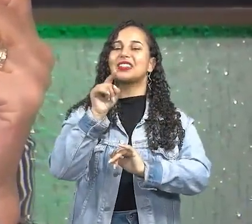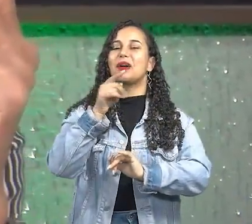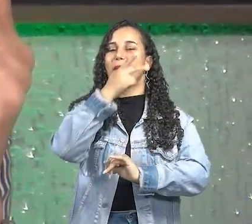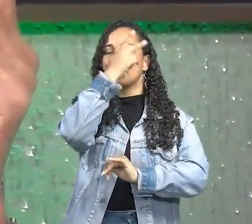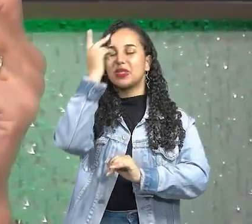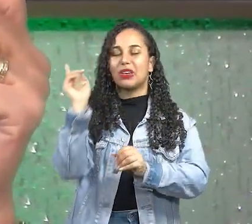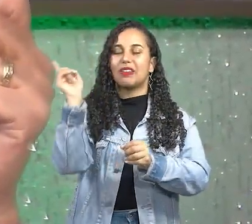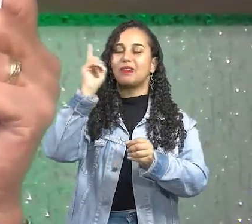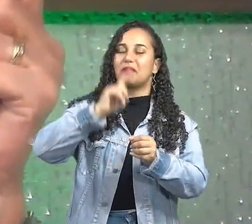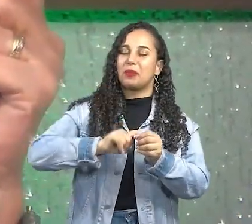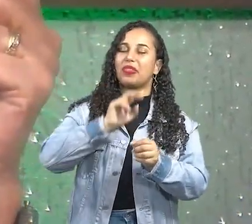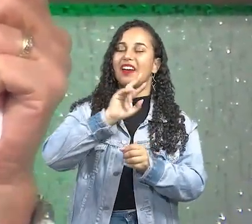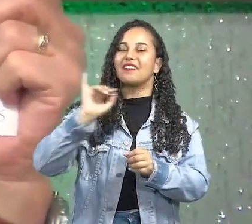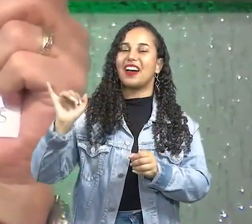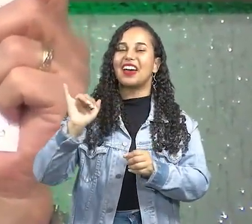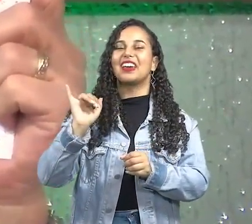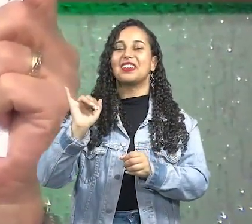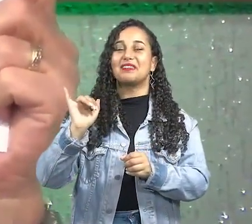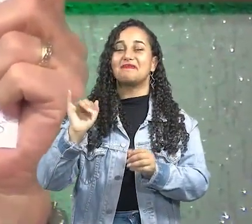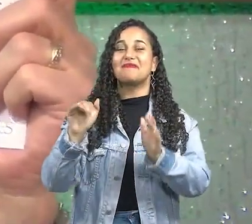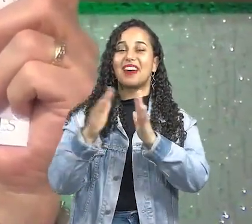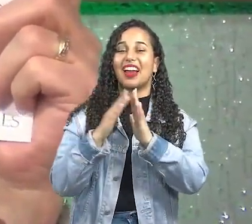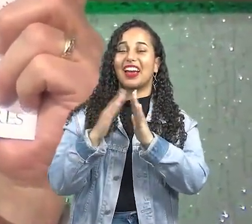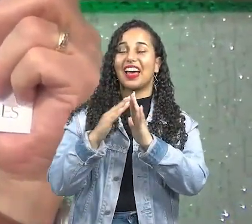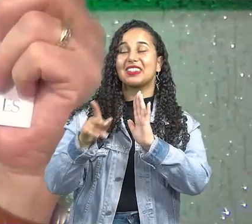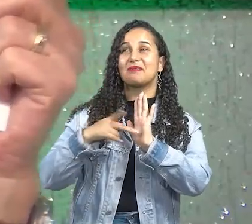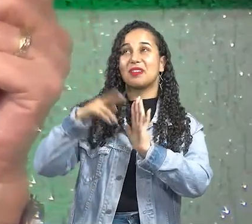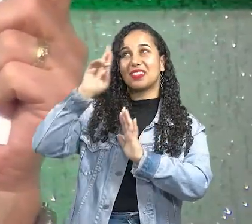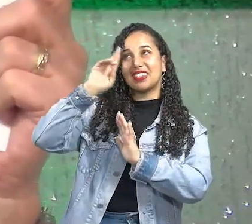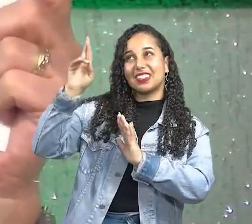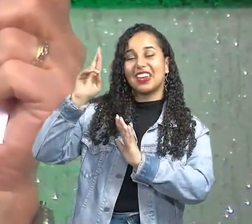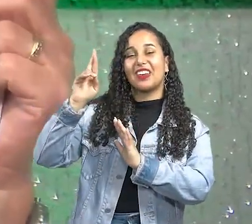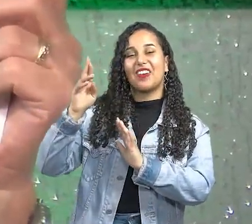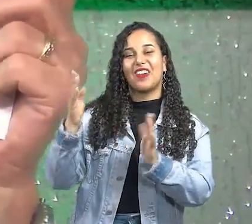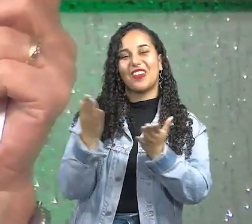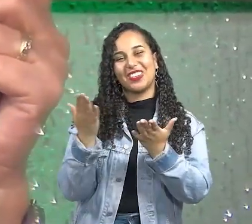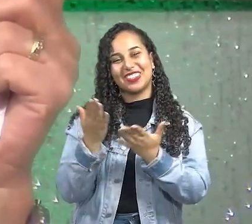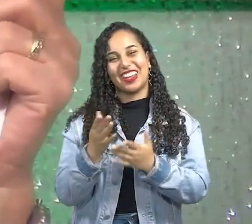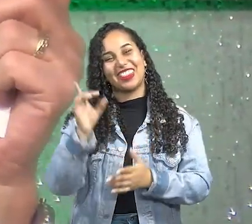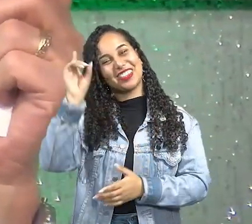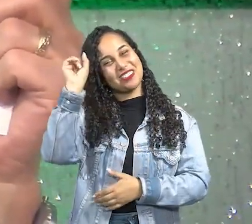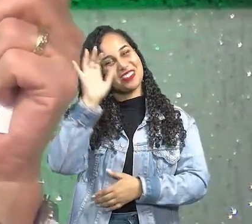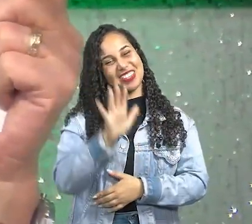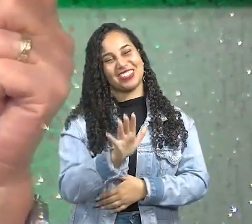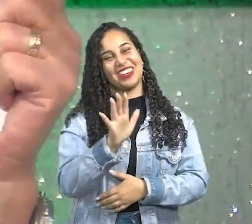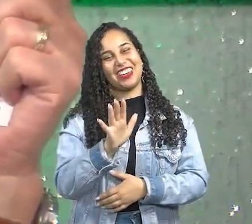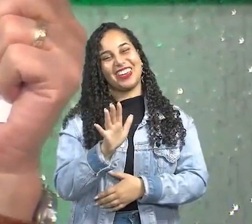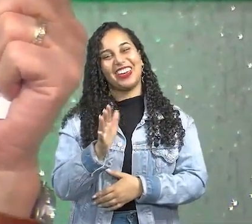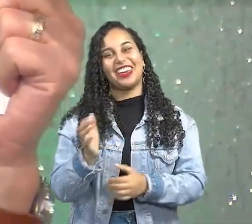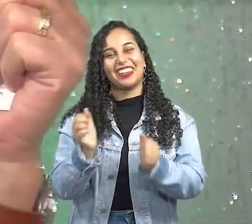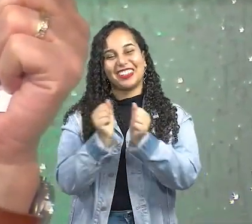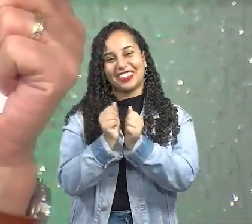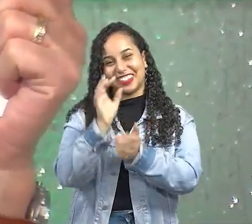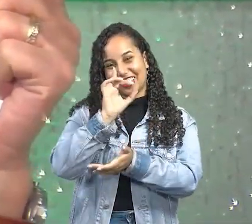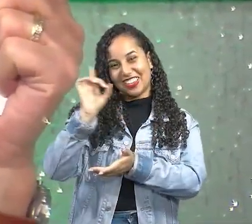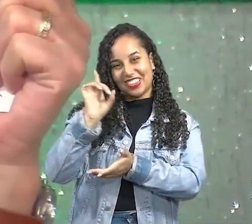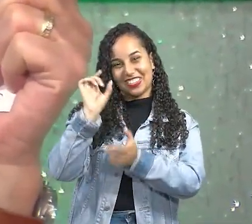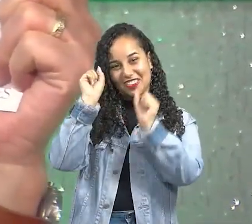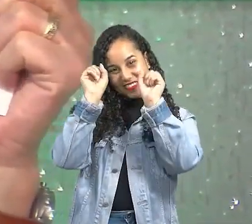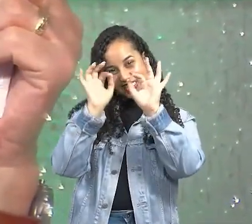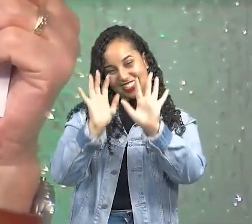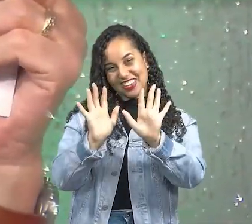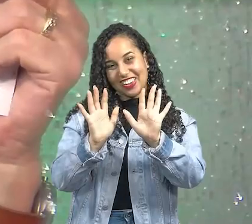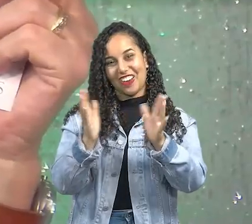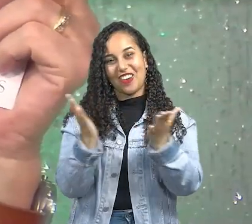esta pessoa vai voltar para a casa do Senhor. Hoje mesmo, eu estou te esperando. Deus te abençoe. Fique com